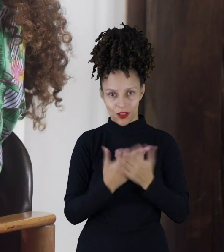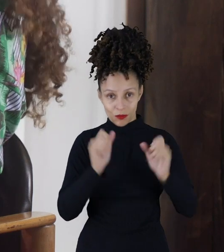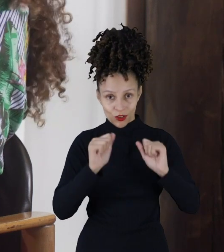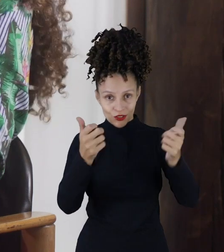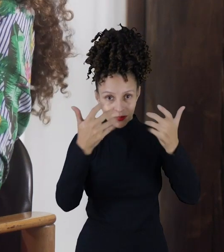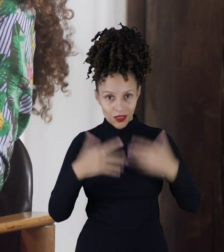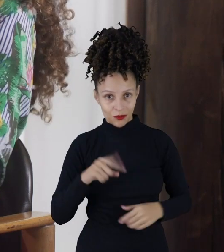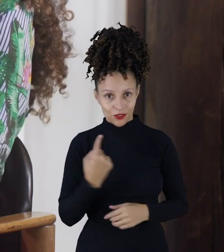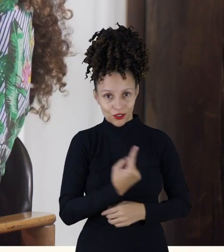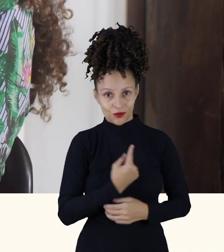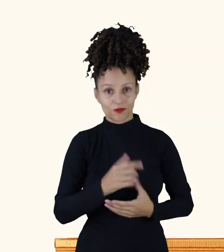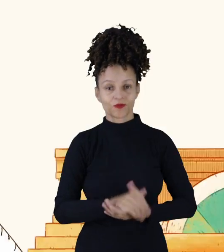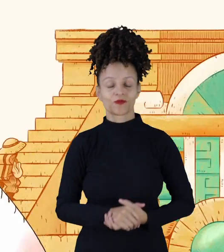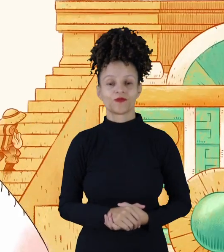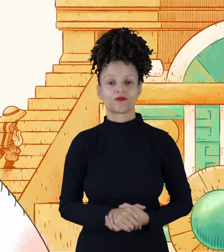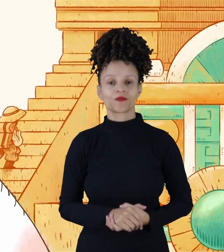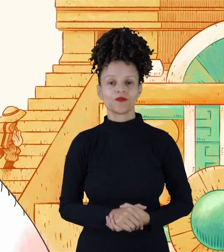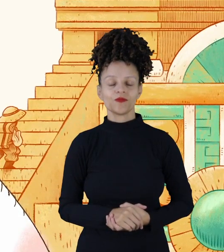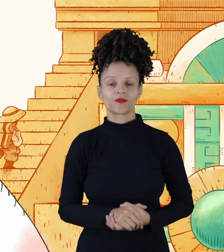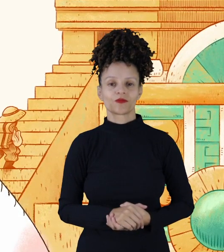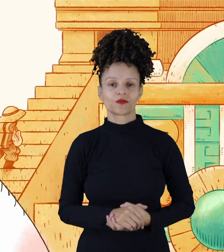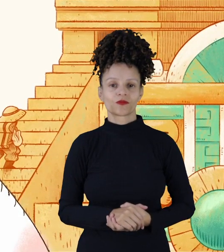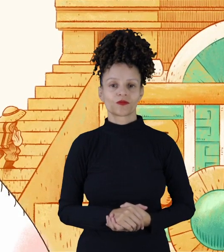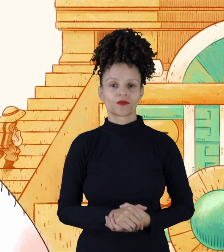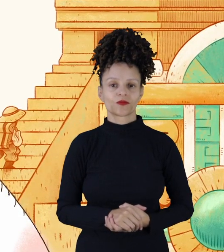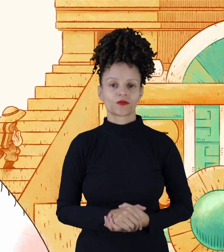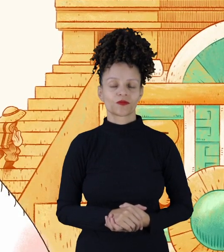escolar. Você pode falar pra gente?